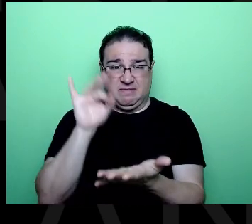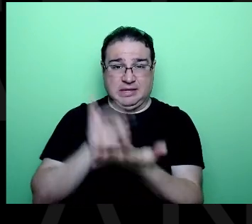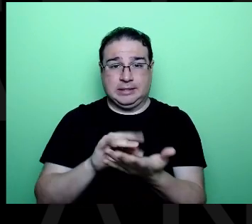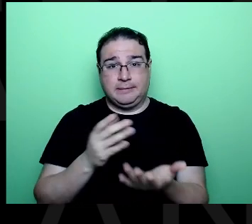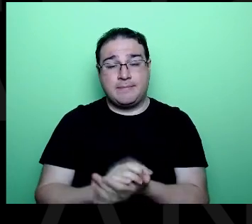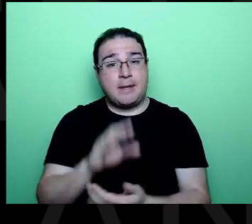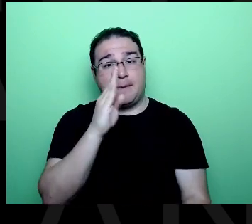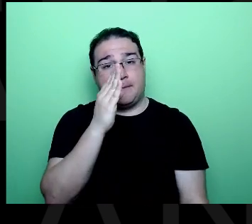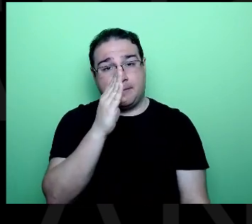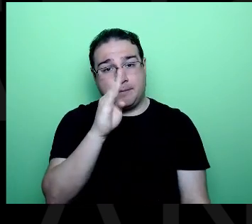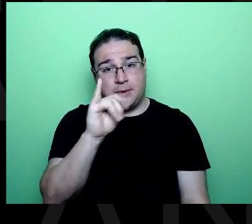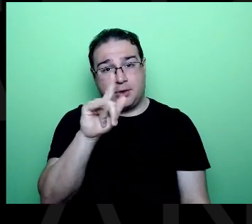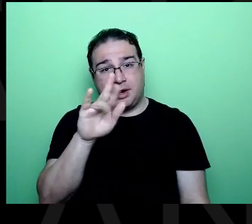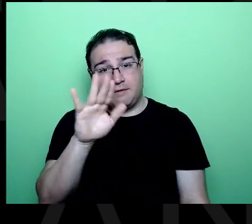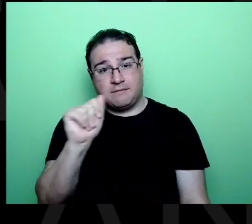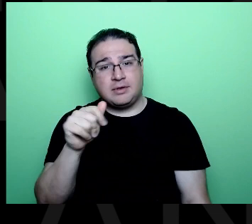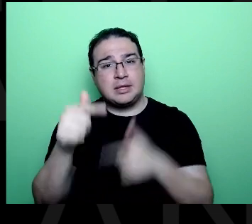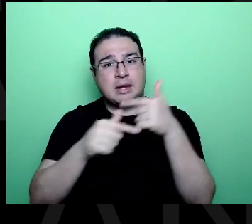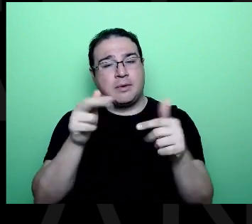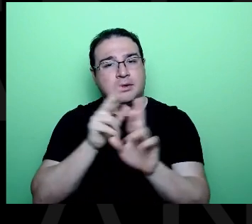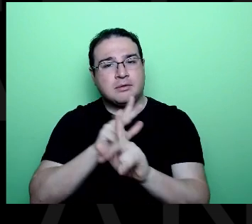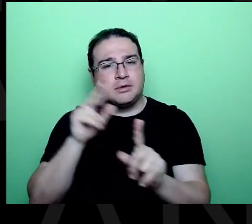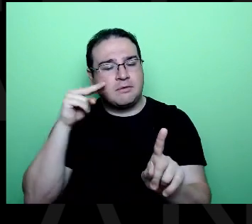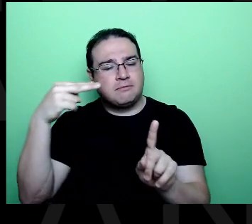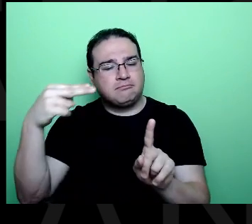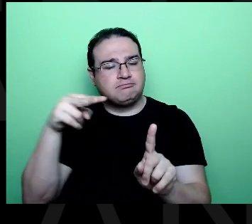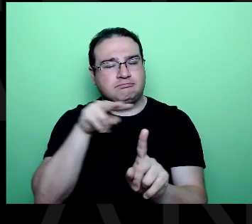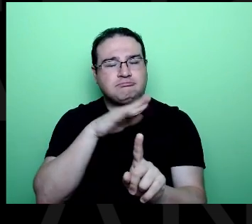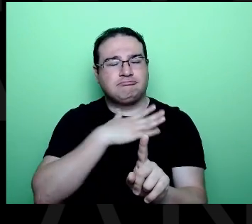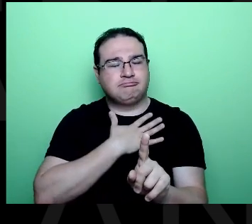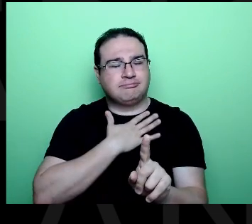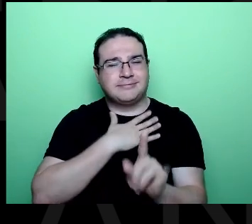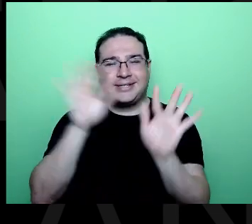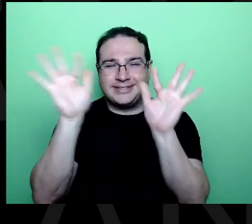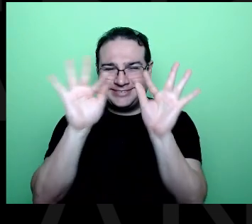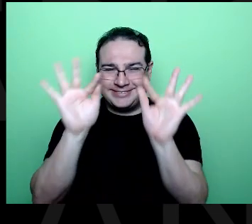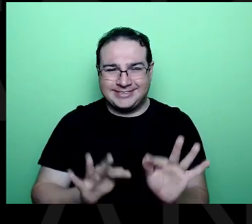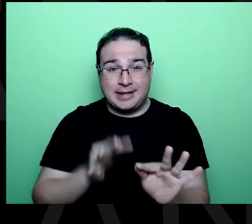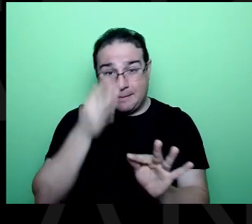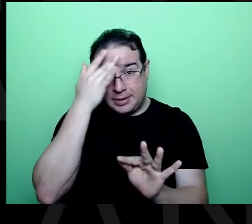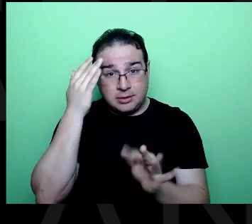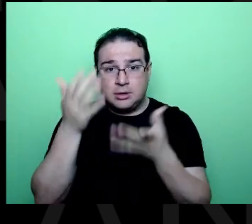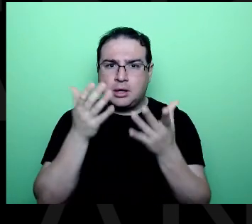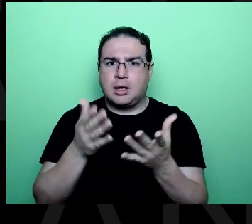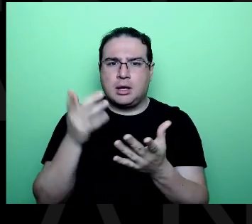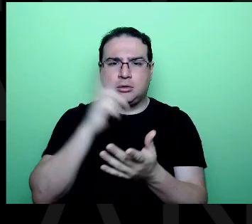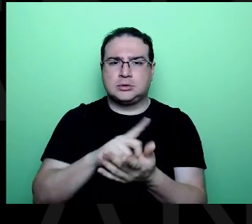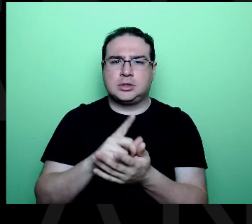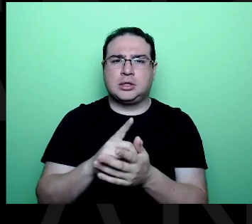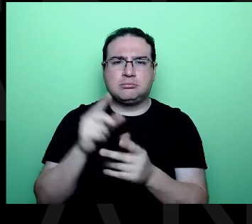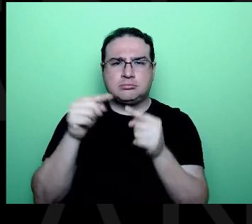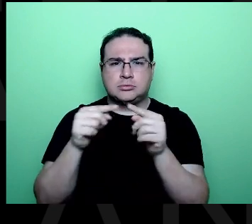biografia me trouxe uma outra perspectiva de trabalho, eu fui muito feliz, então eu acho que quem quer fazer, encara, porque